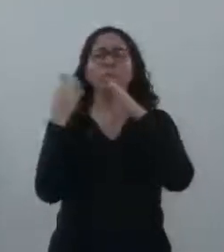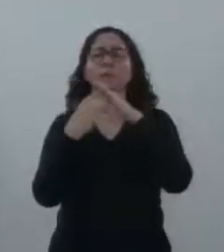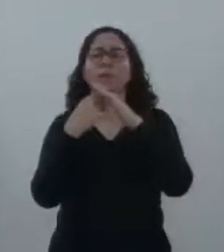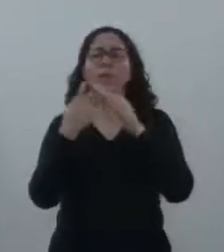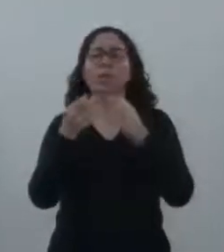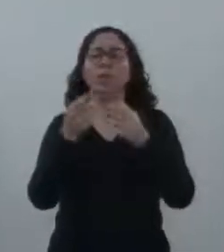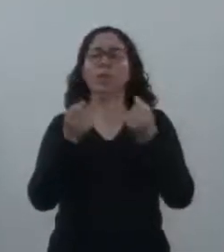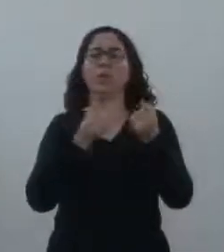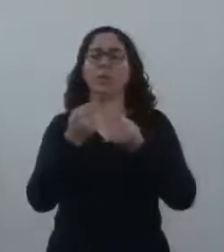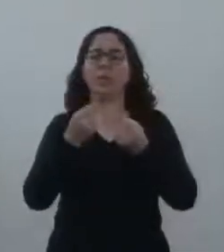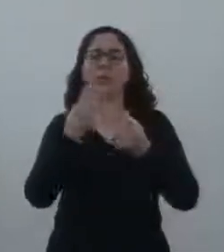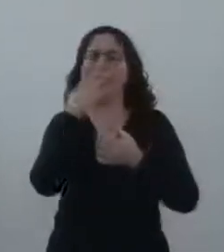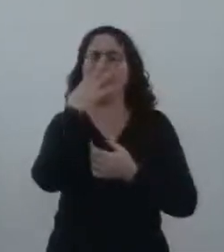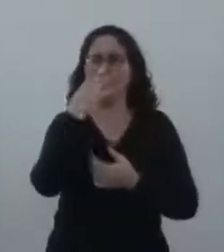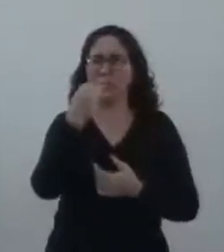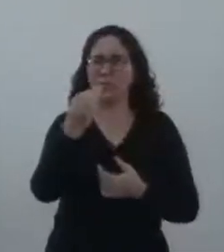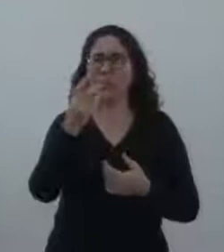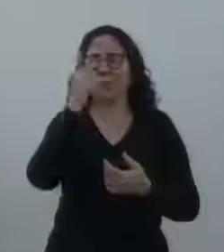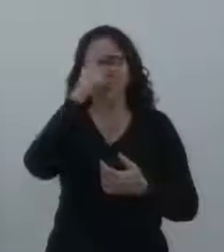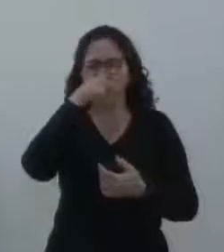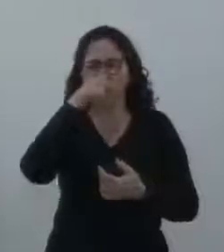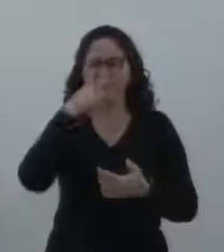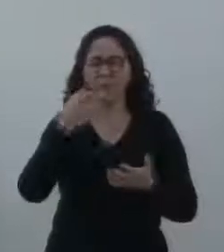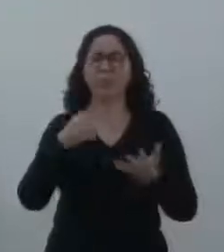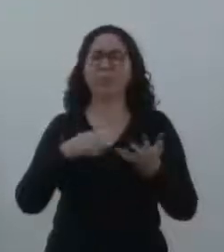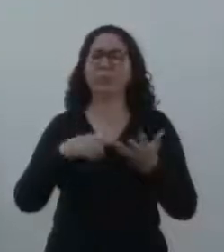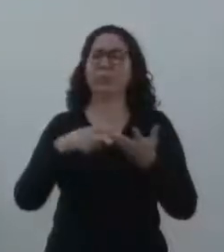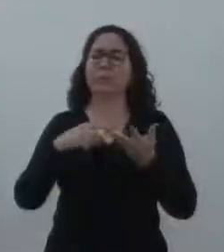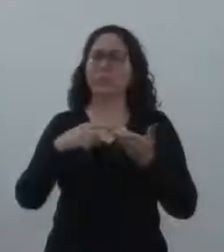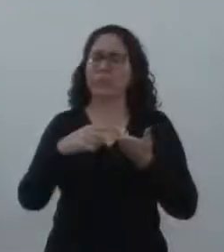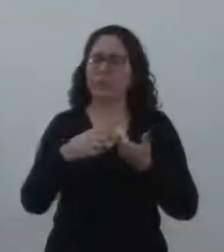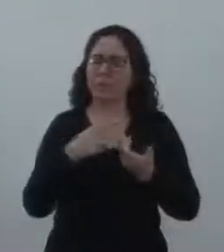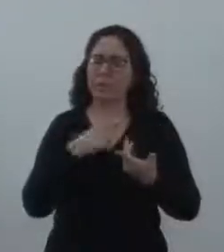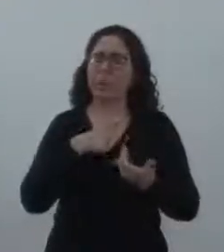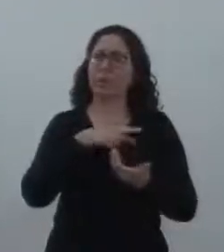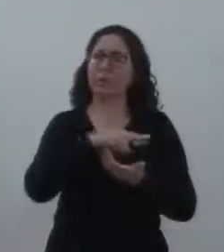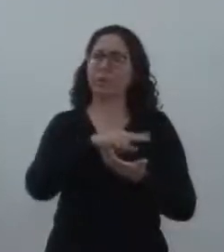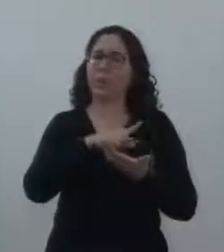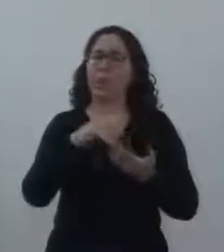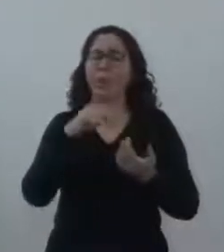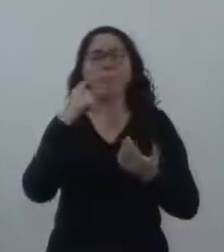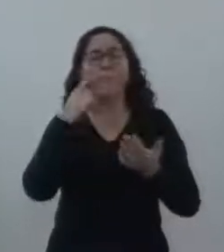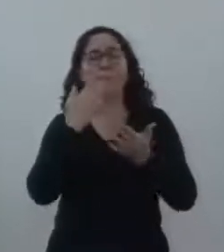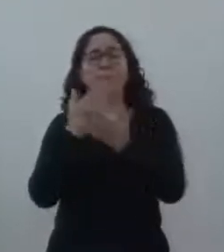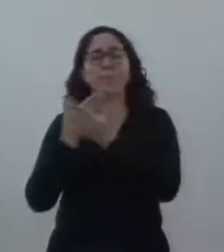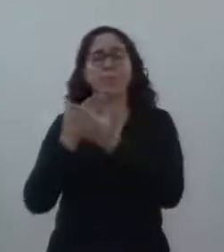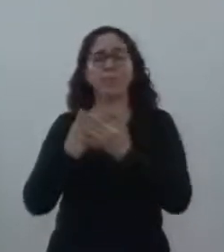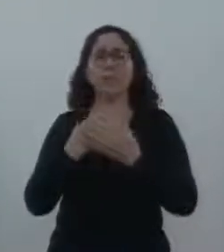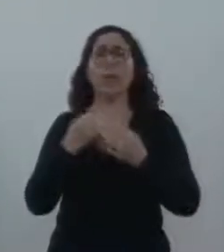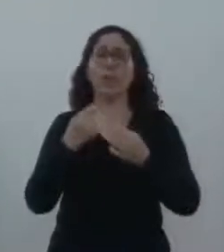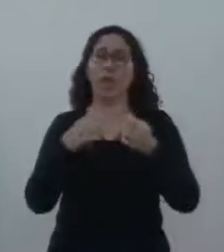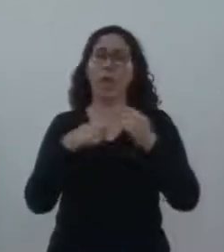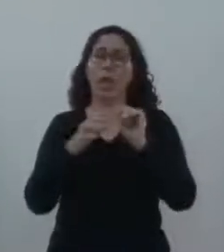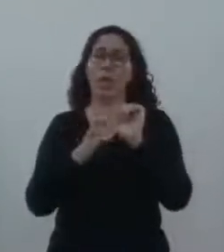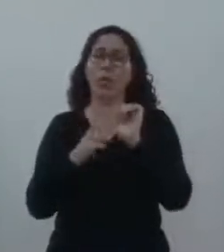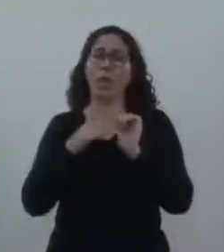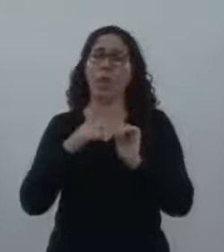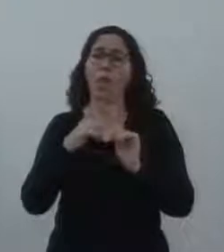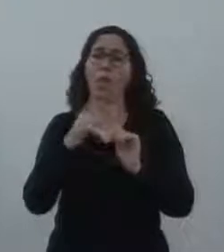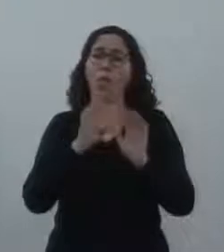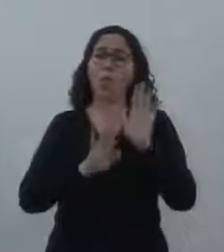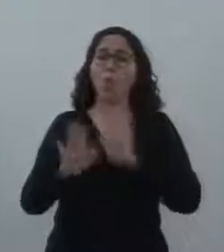transporte escolar, então não é tão simples, É óbvio que a gente precisa cuidar da economia, óbvio,